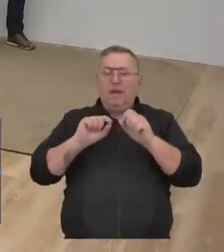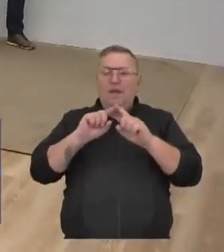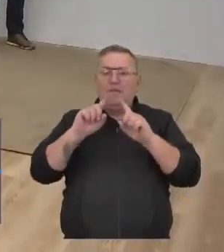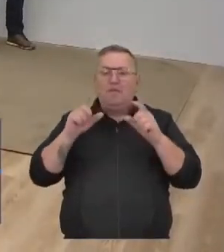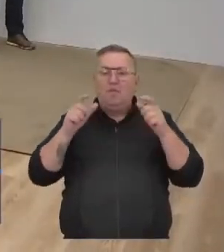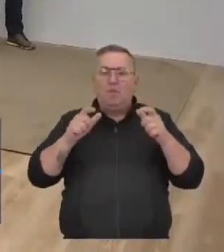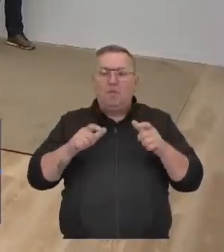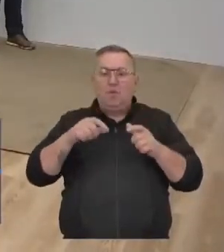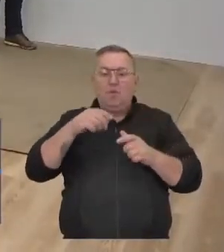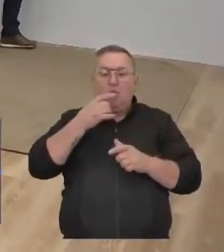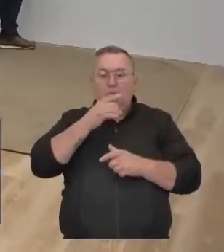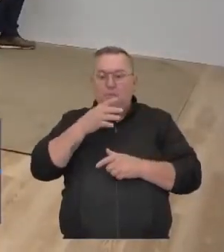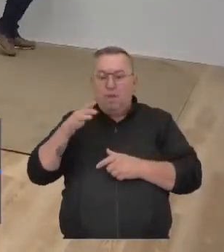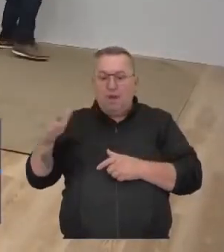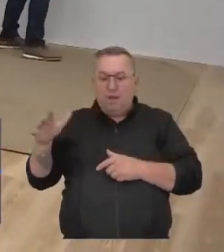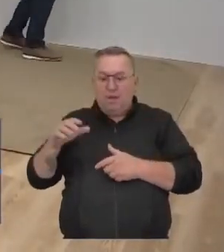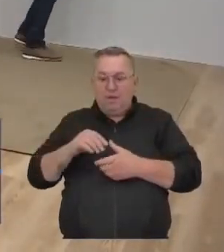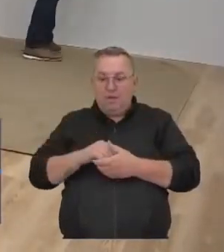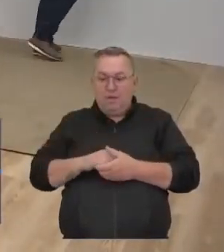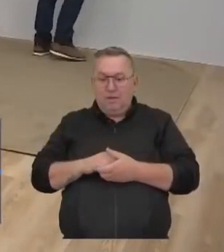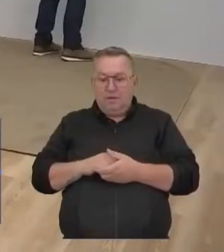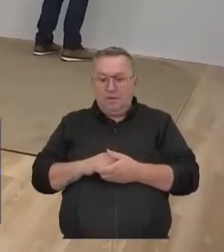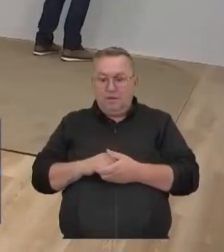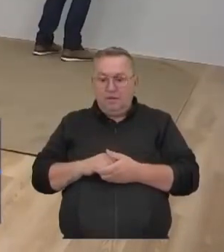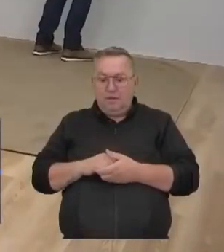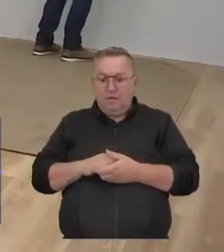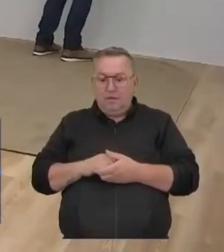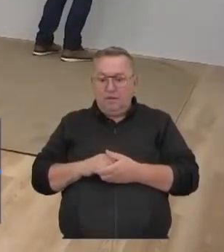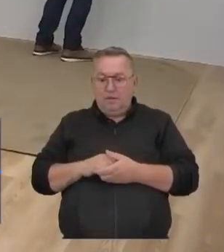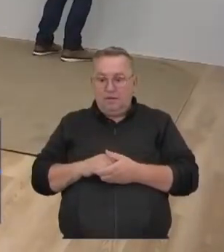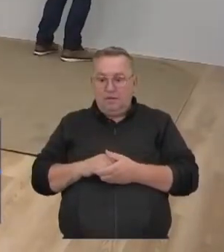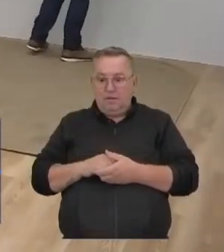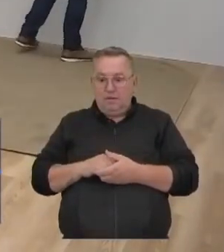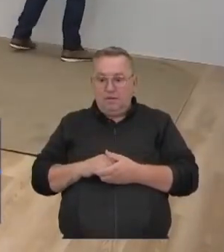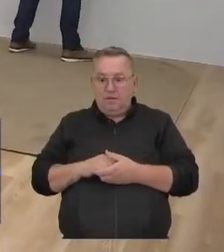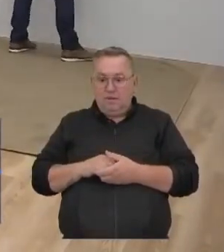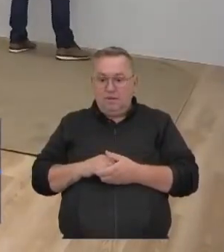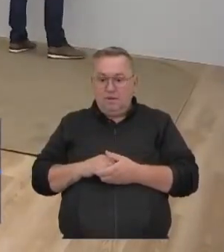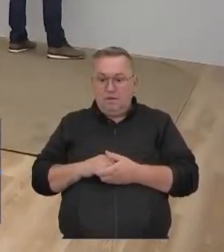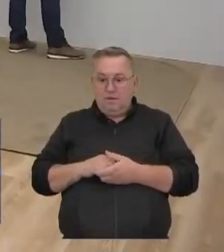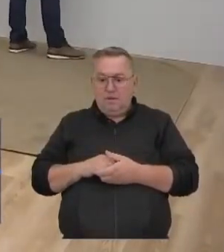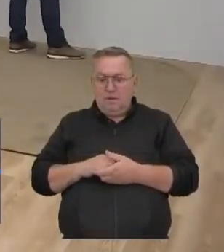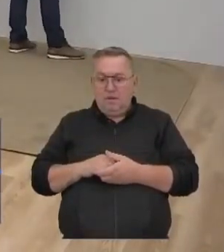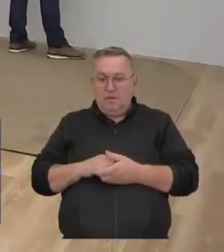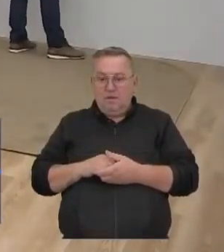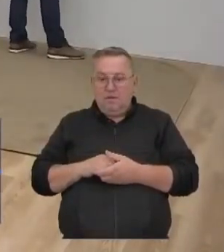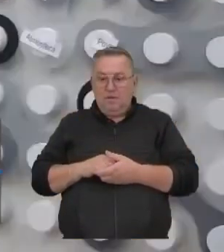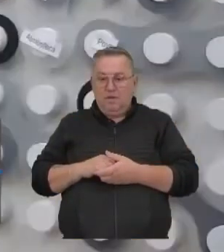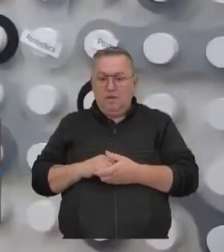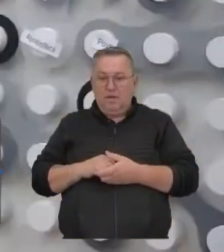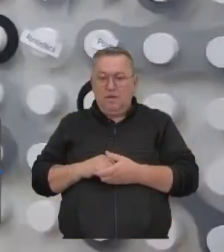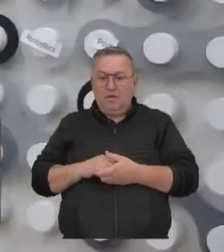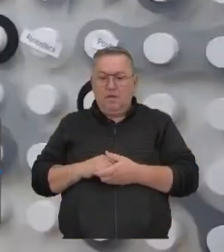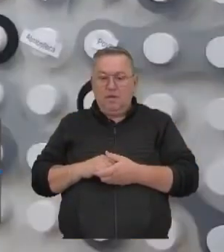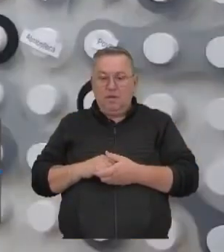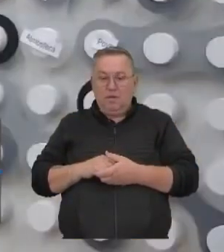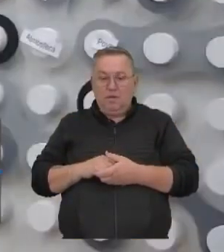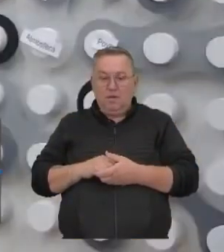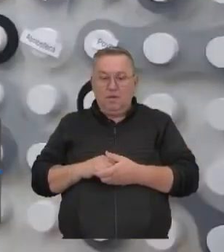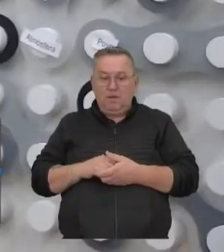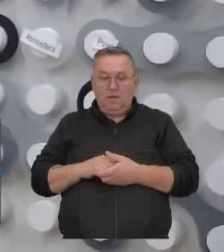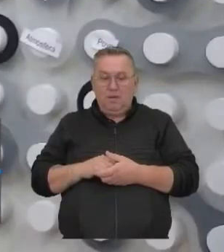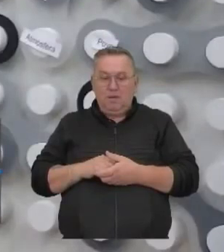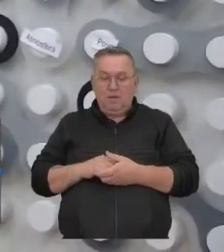ali os mares, se você puder colocar os dentro mares, do nosso tem território. Mar aqui, né? Os mares aqui. Faz parte. Eu vou né? colocar mar aqui porque